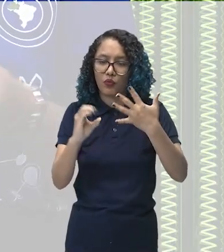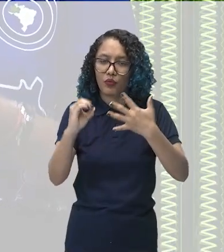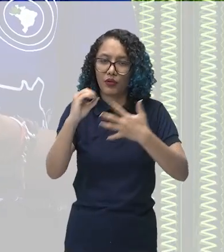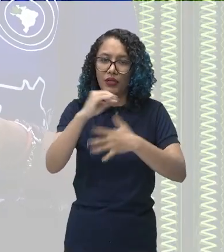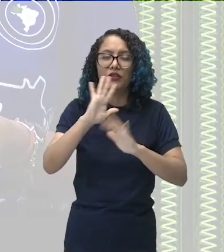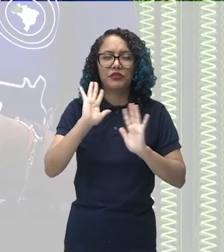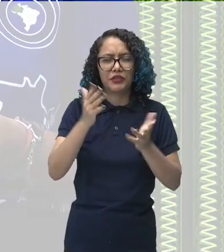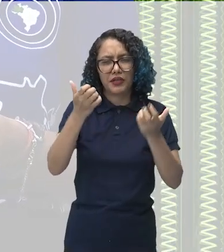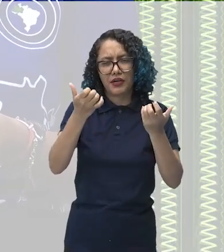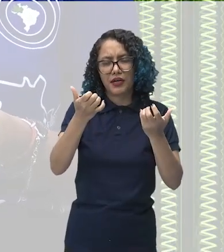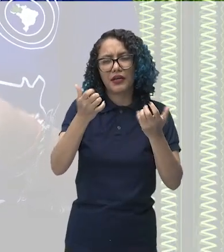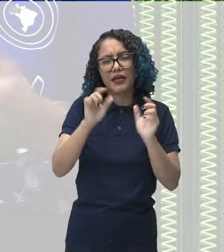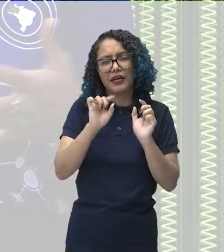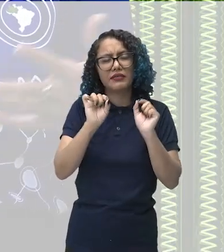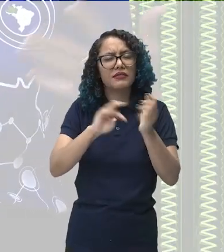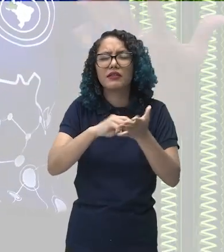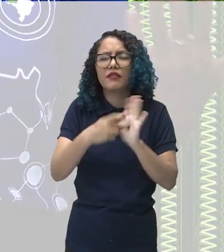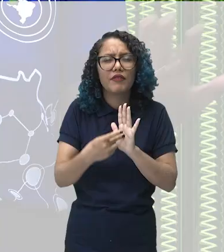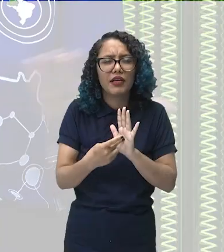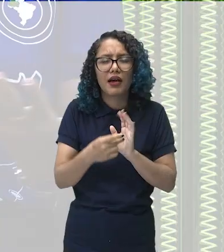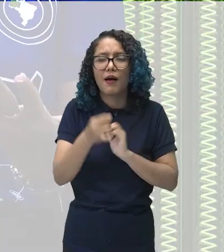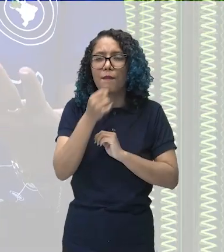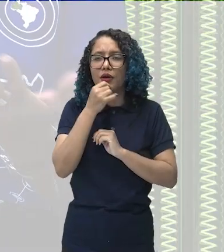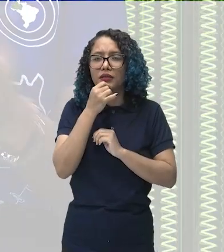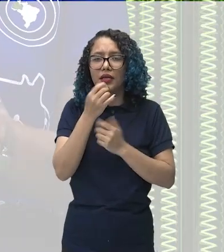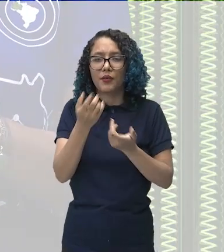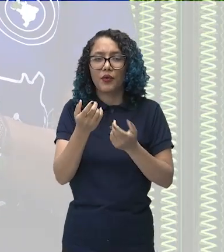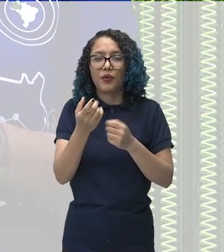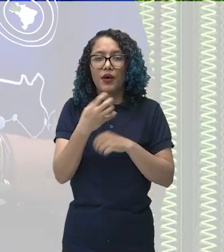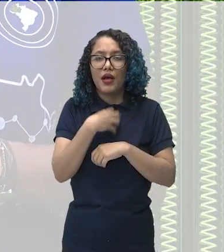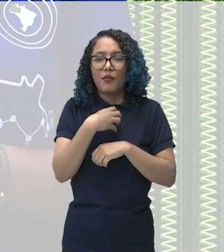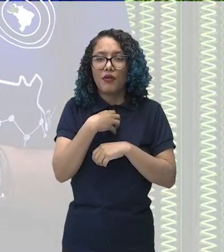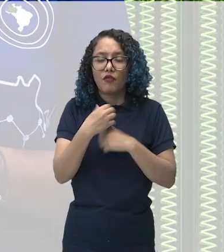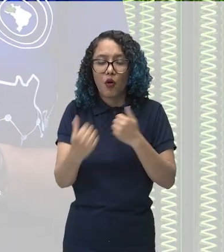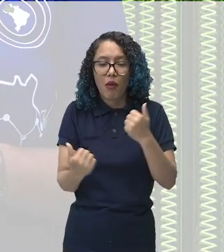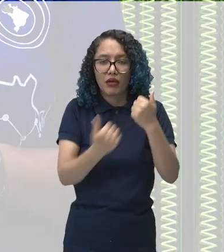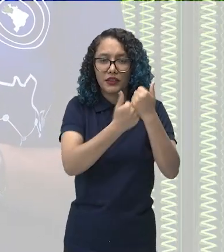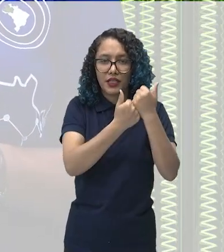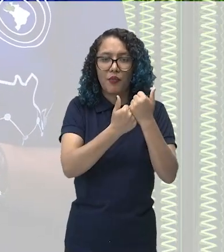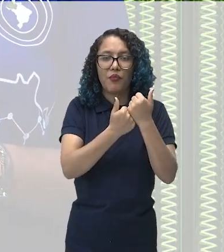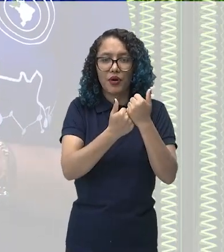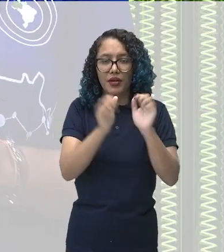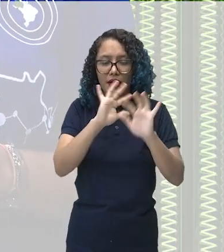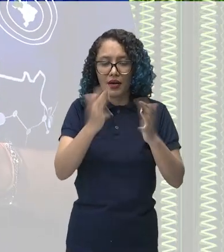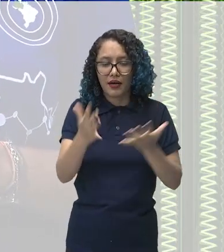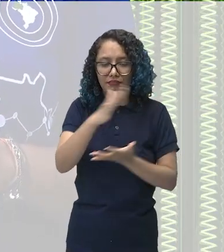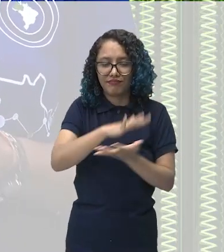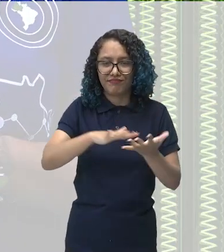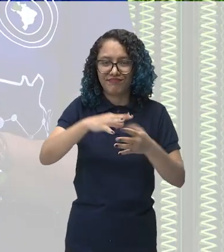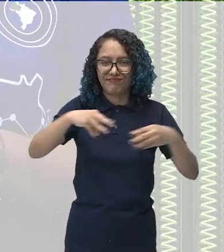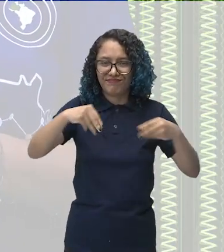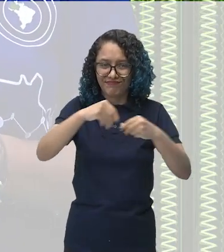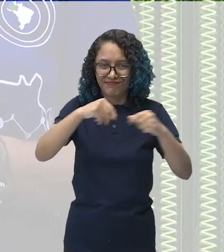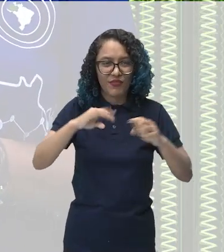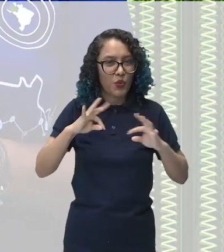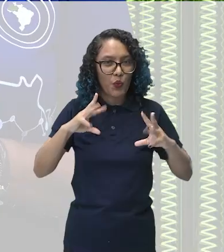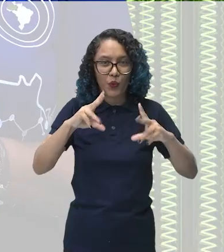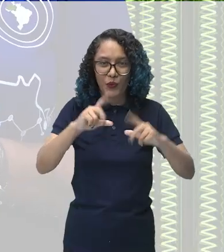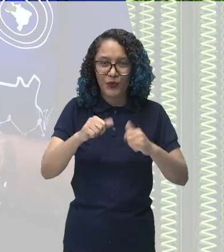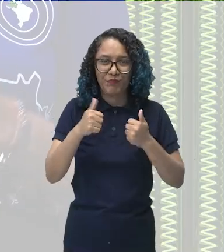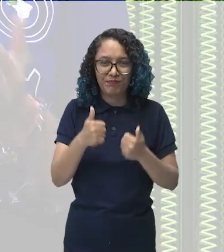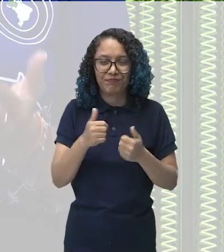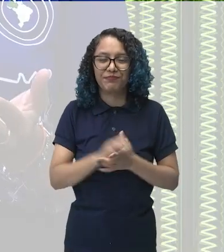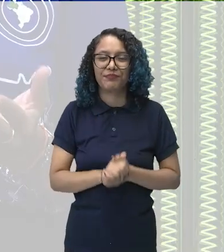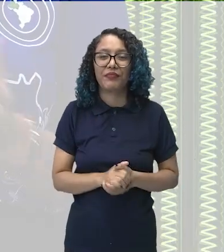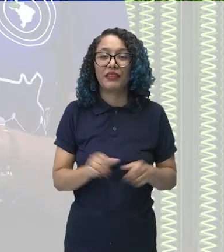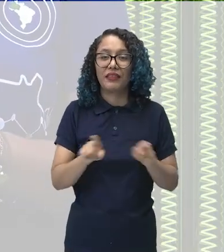um substrato justamente para os ecossistemas terrestres como um todo. Temos também uma outra